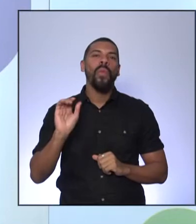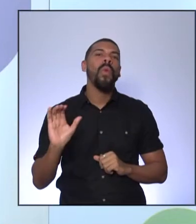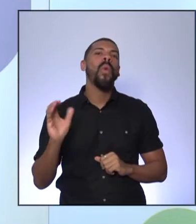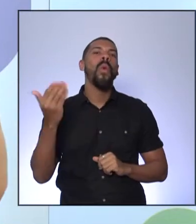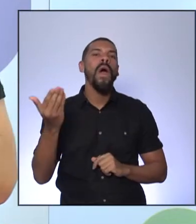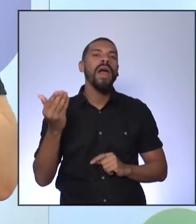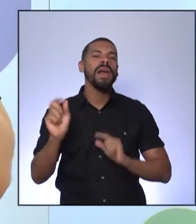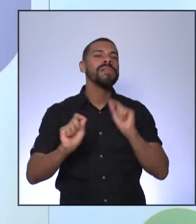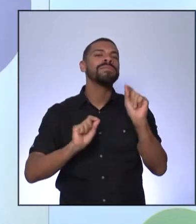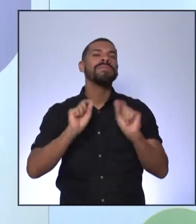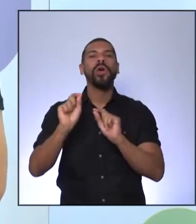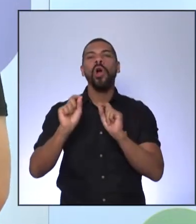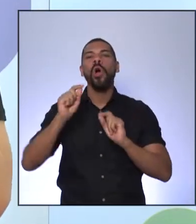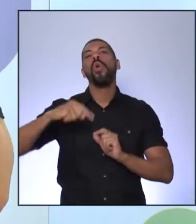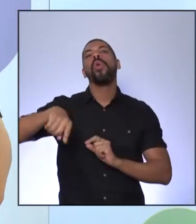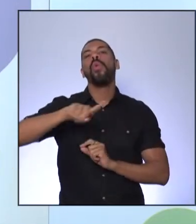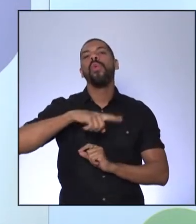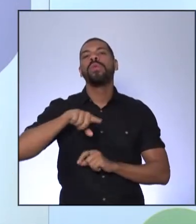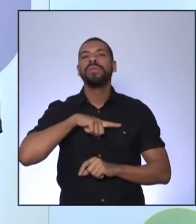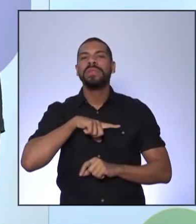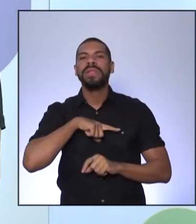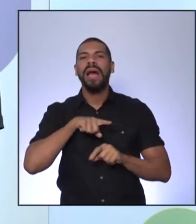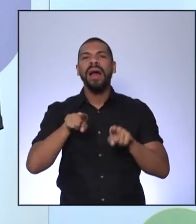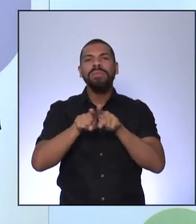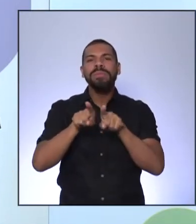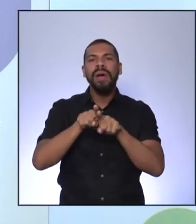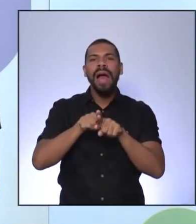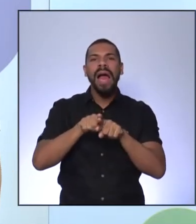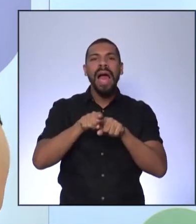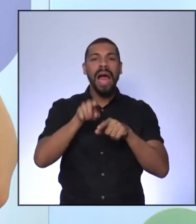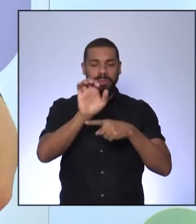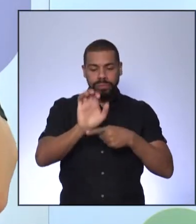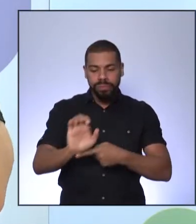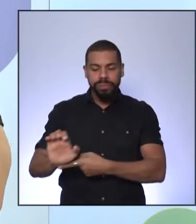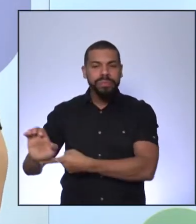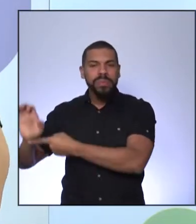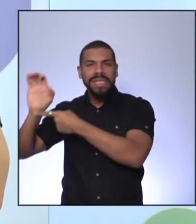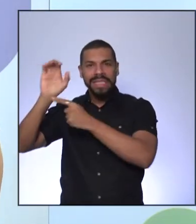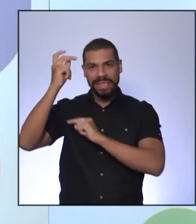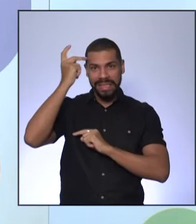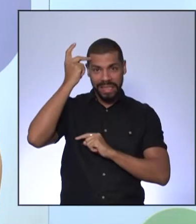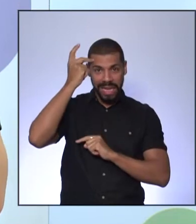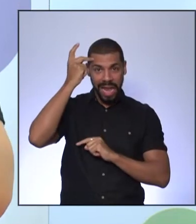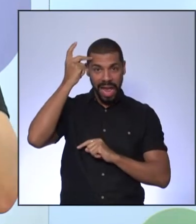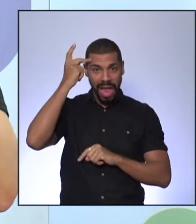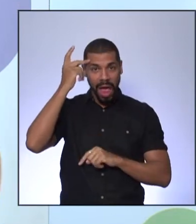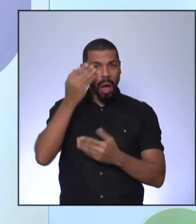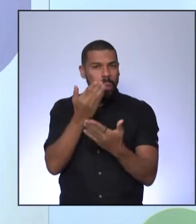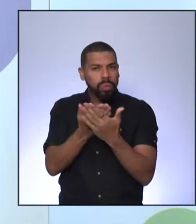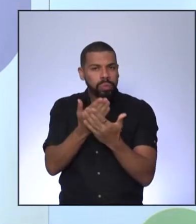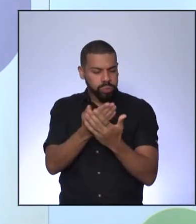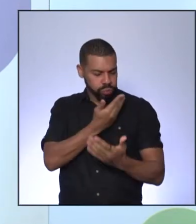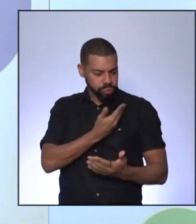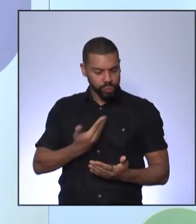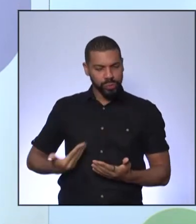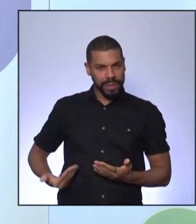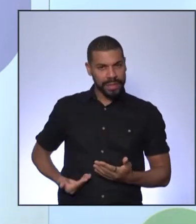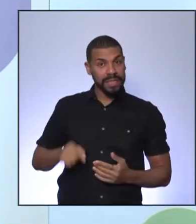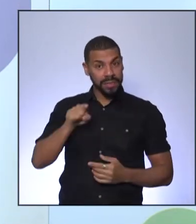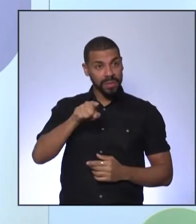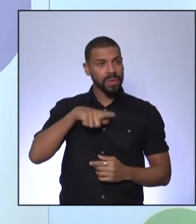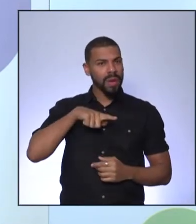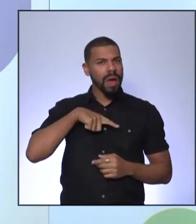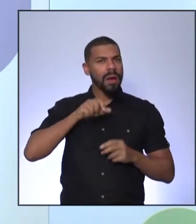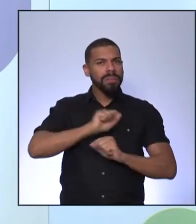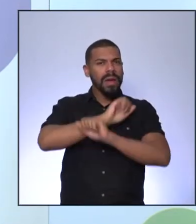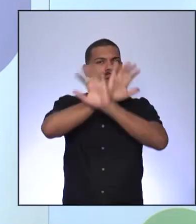acontece? Como a gente está na rede pública de ensino do Estado de São Paulo, eu estou trazendo alguns exemplos para deixar claro das oportunidades